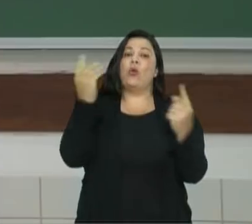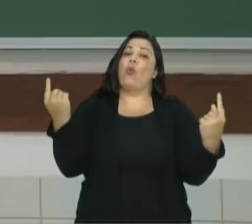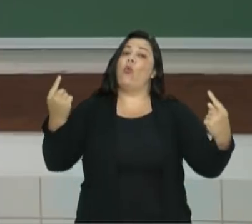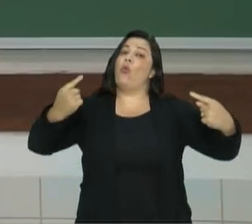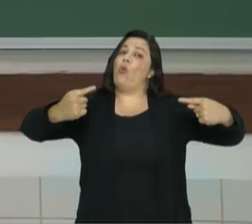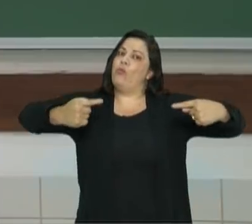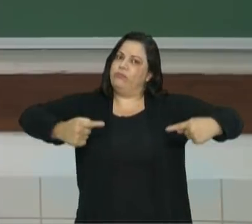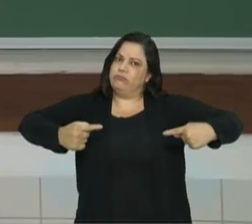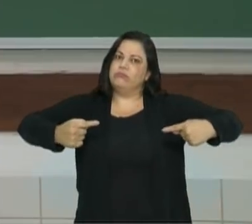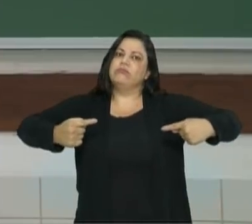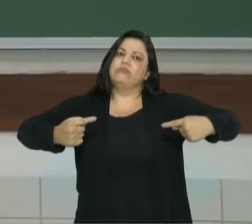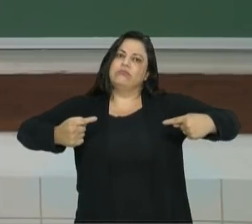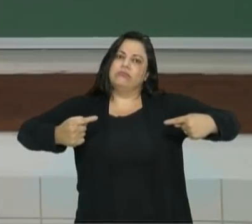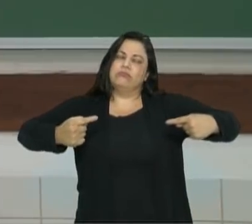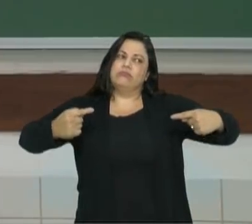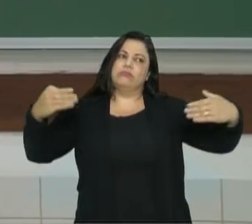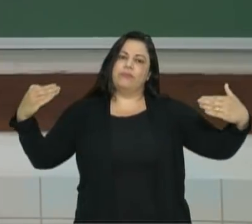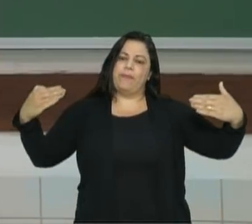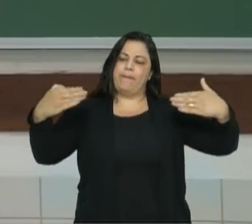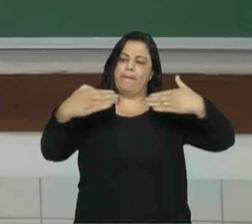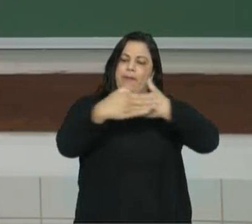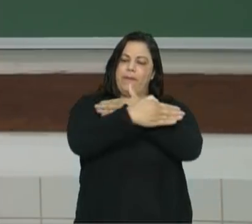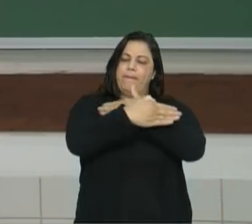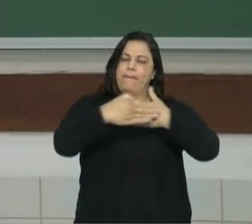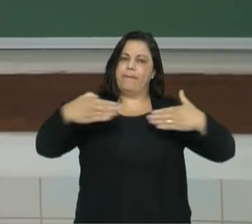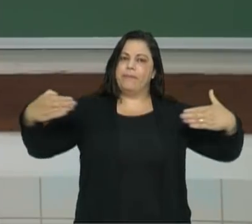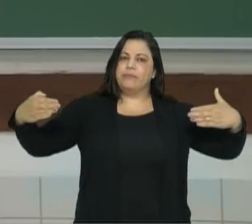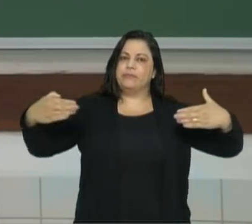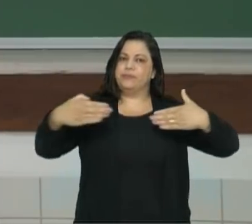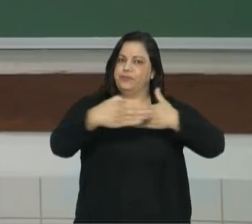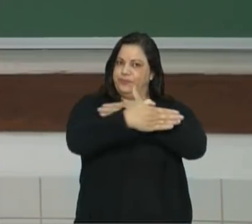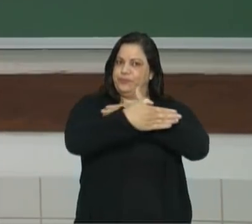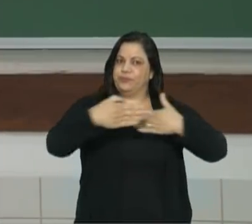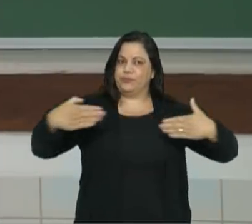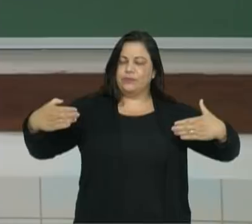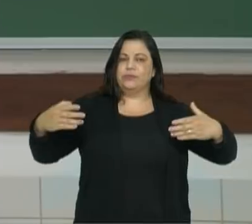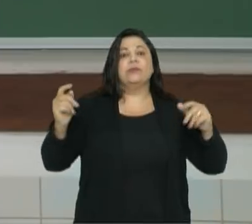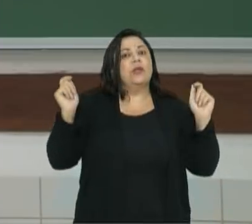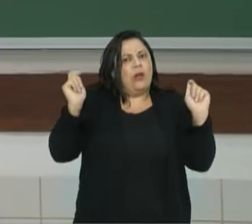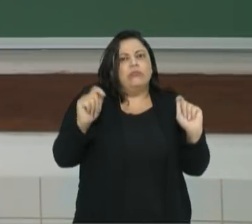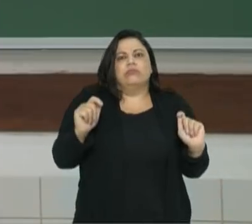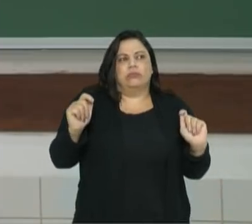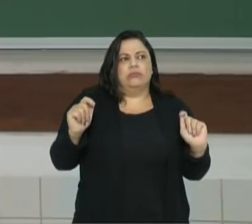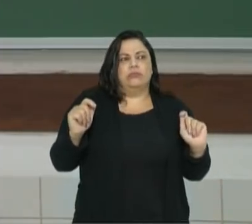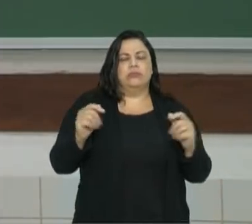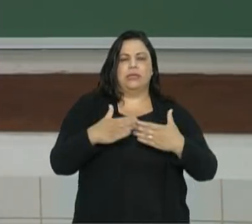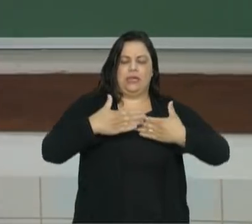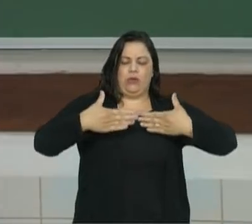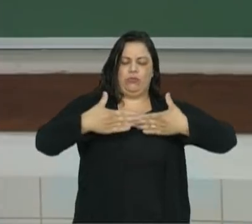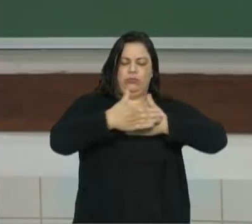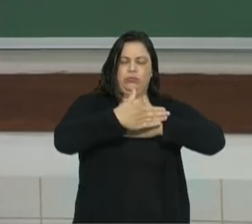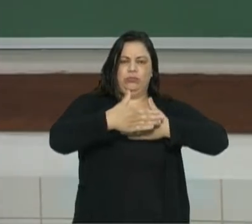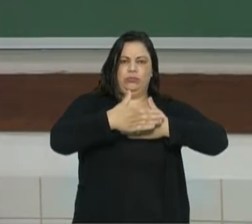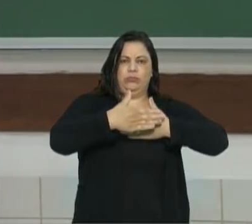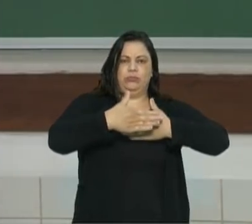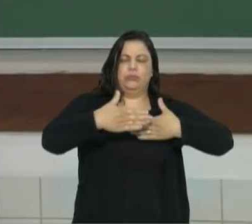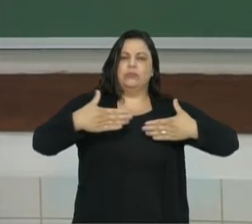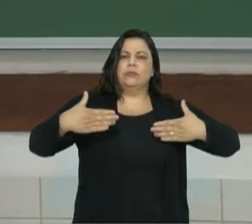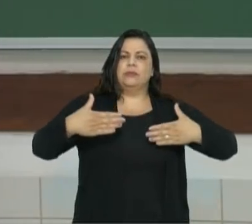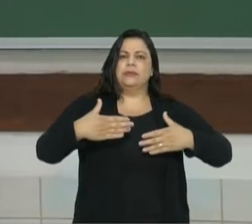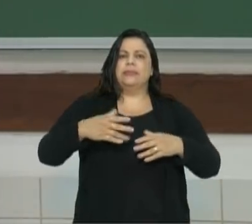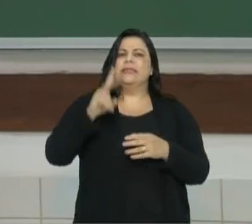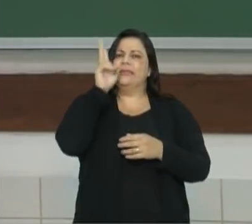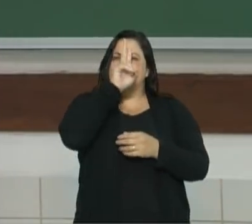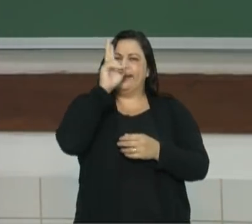opostos, sem problema nenhum, mas desde que eles estejam na mesma direção, ou seja, eles têm que estar alinhados. Como na primeira situação que eu fiz,